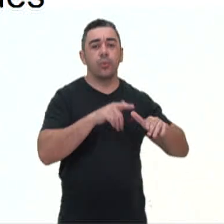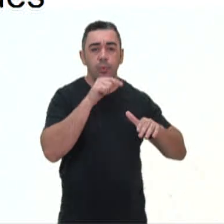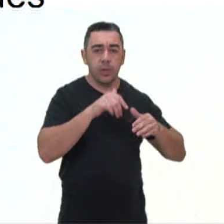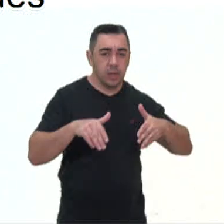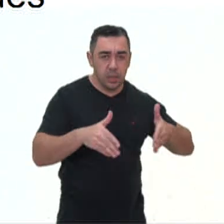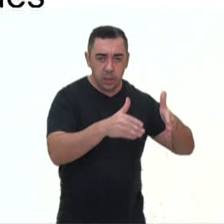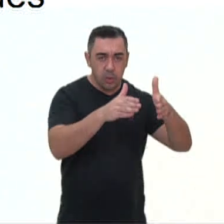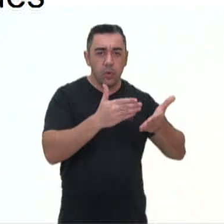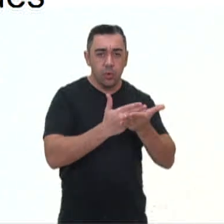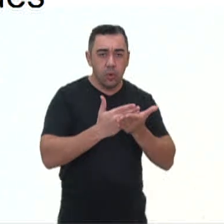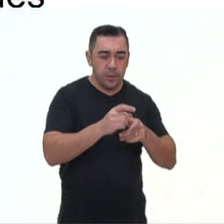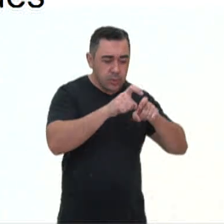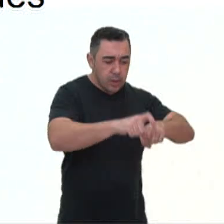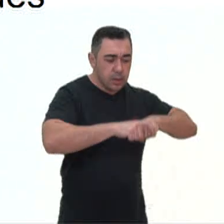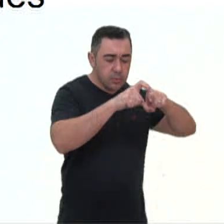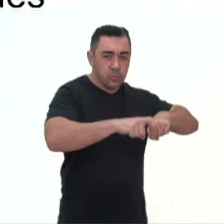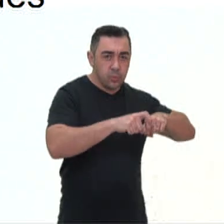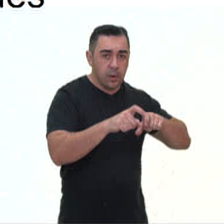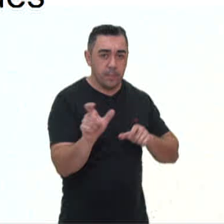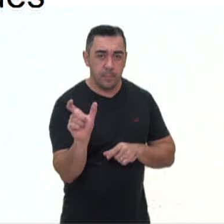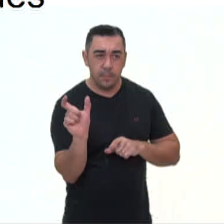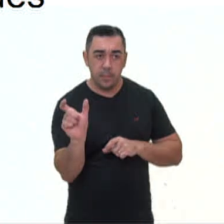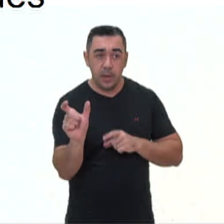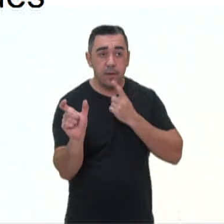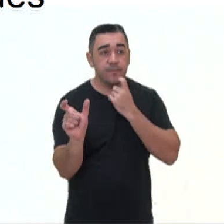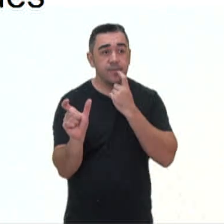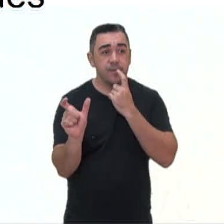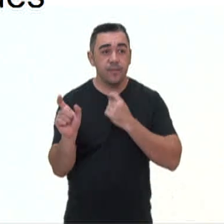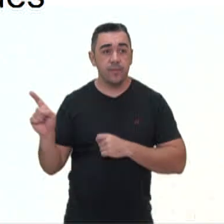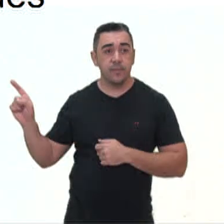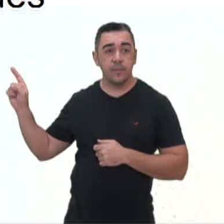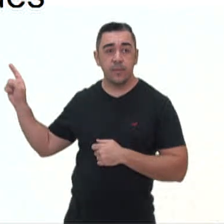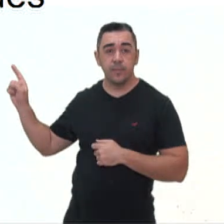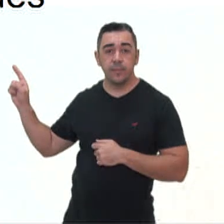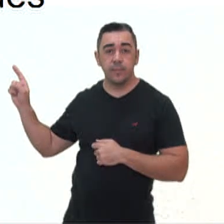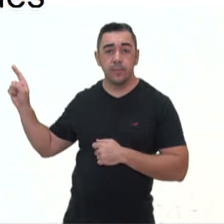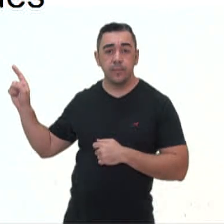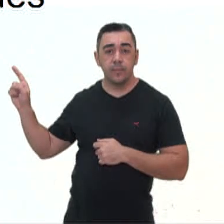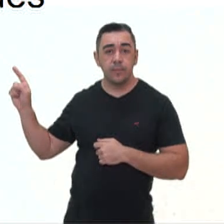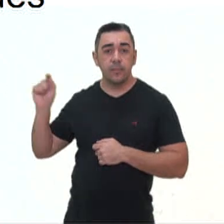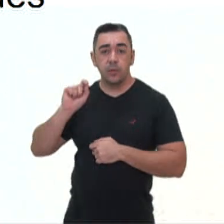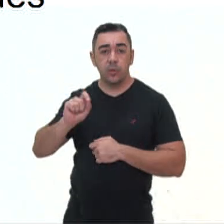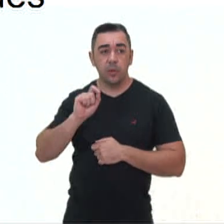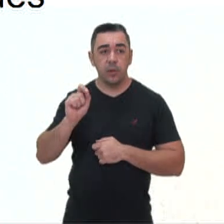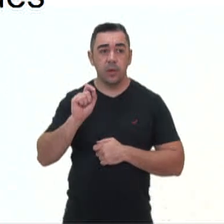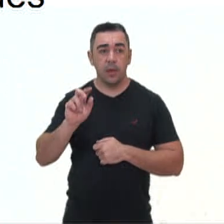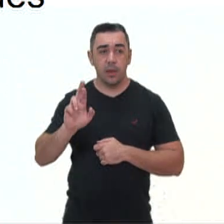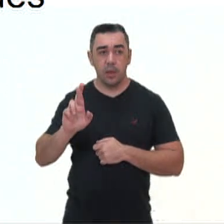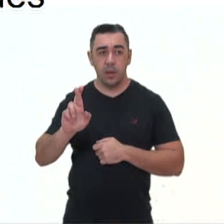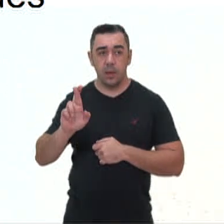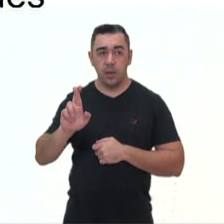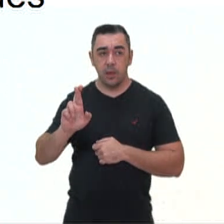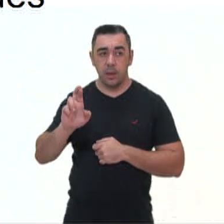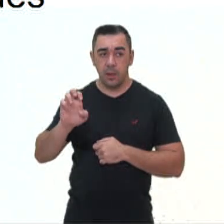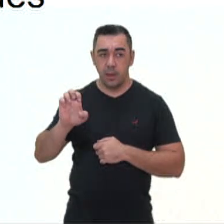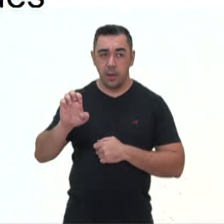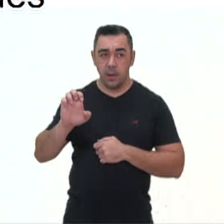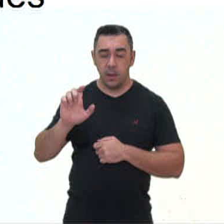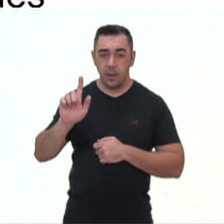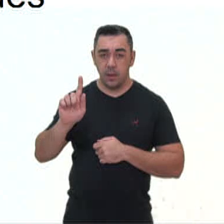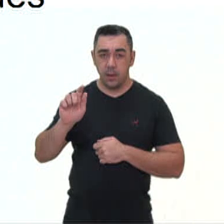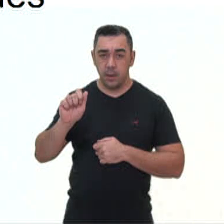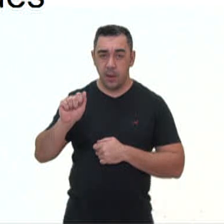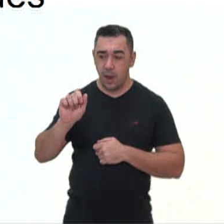agricultura. Anote aí o termo que está em vermelho. Chamou-se o quê? Regádio. Regádio. O que significa